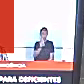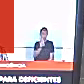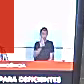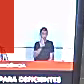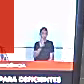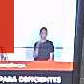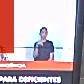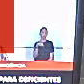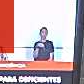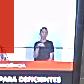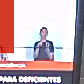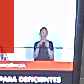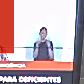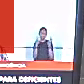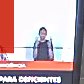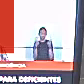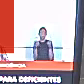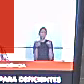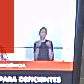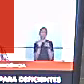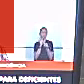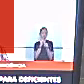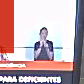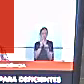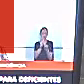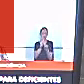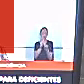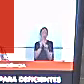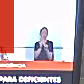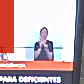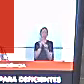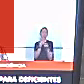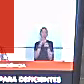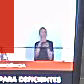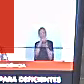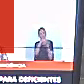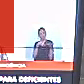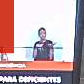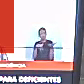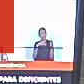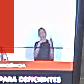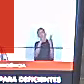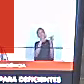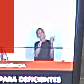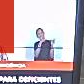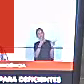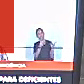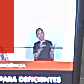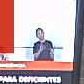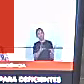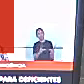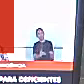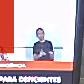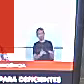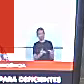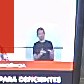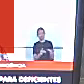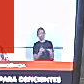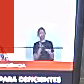situação de apresentar uma extensa documentação permanentemente em um